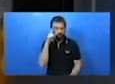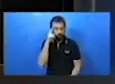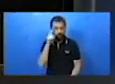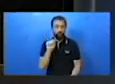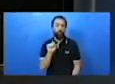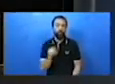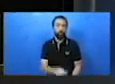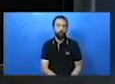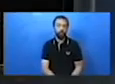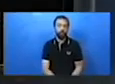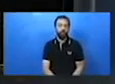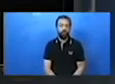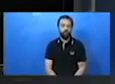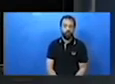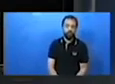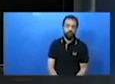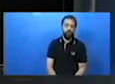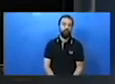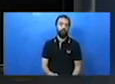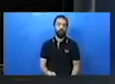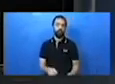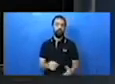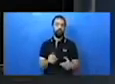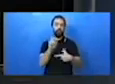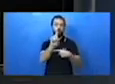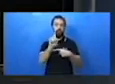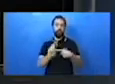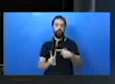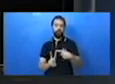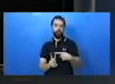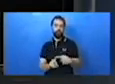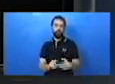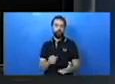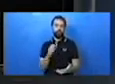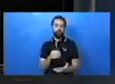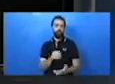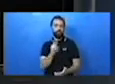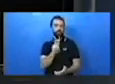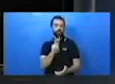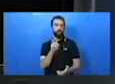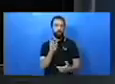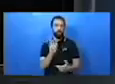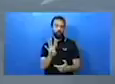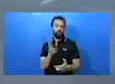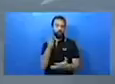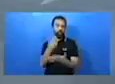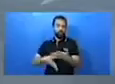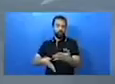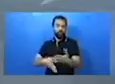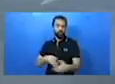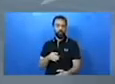fazer conta, né, quarto ano? Meio, metade de 24. Metade de 24, vamos fazer de cabeça